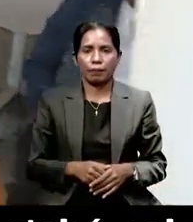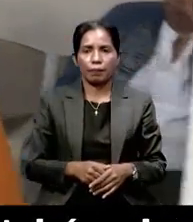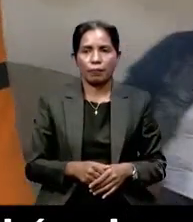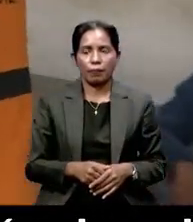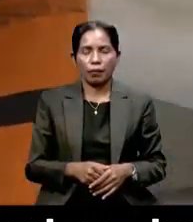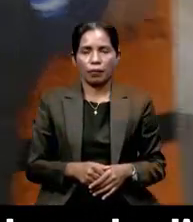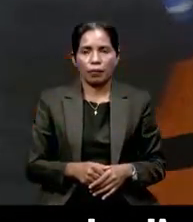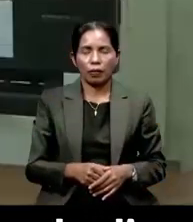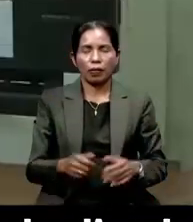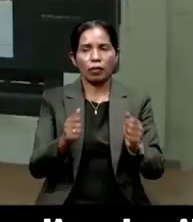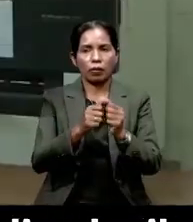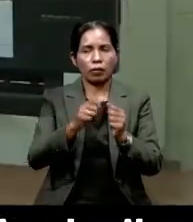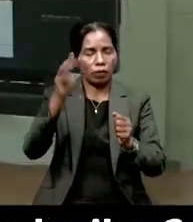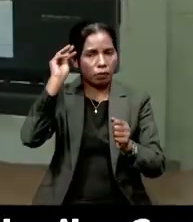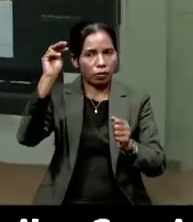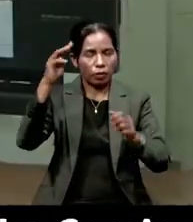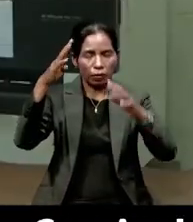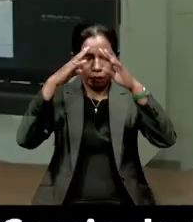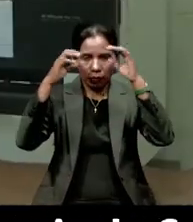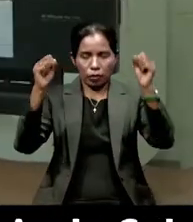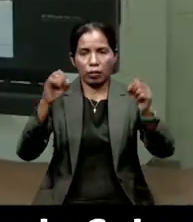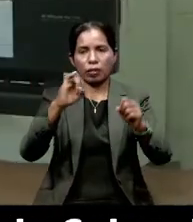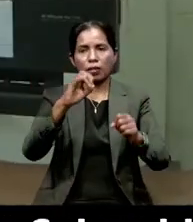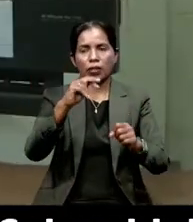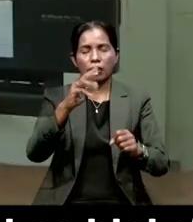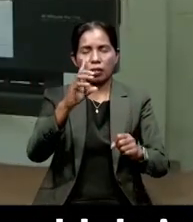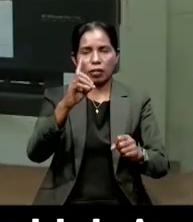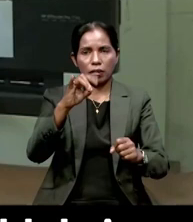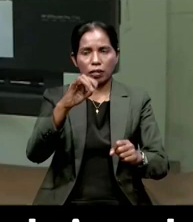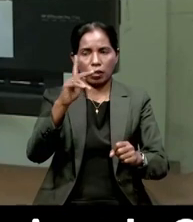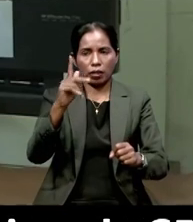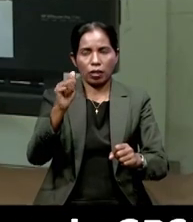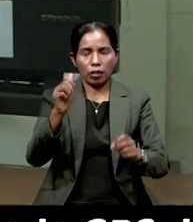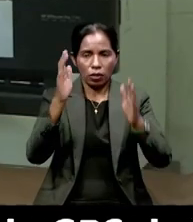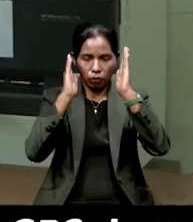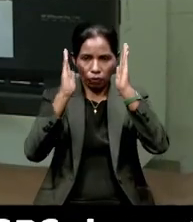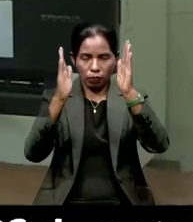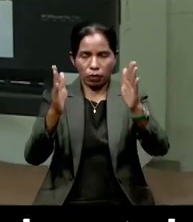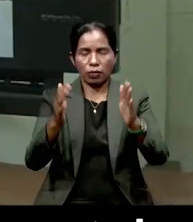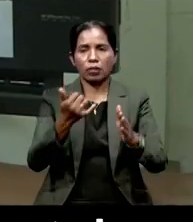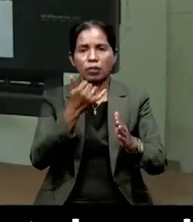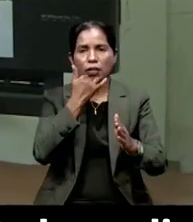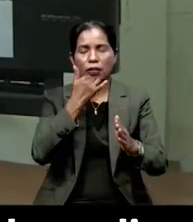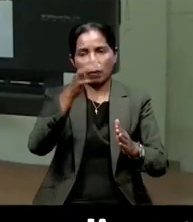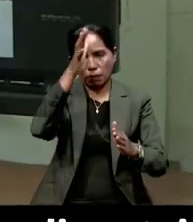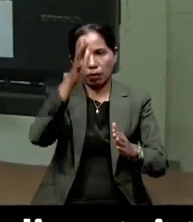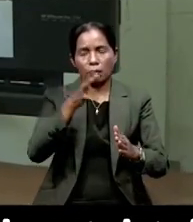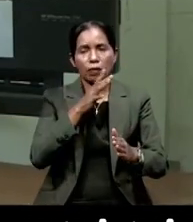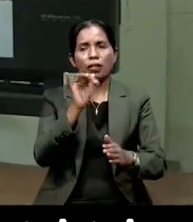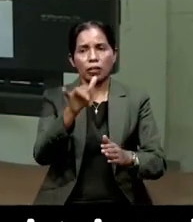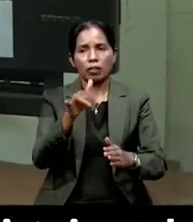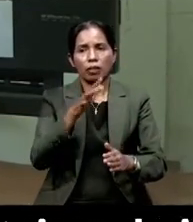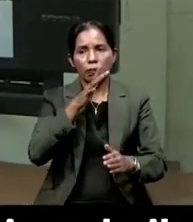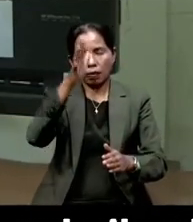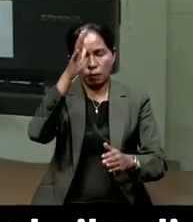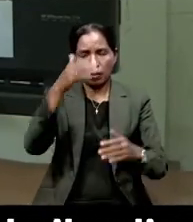O ministro, presidente indica neve fo culpa neva inan-aman. Sim, claro, inan-aman tem que